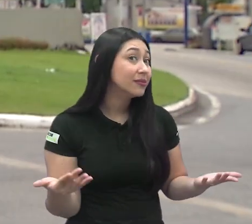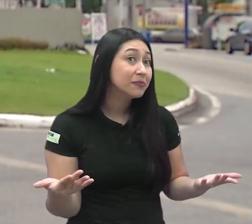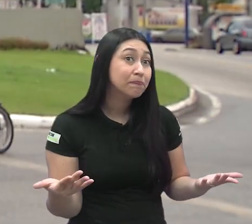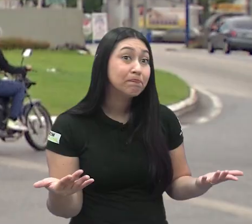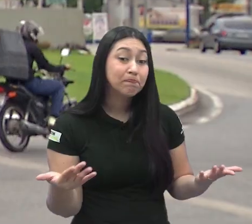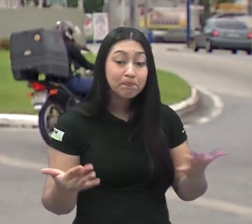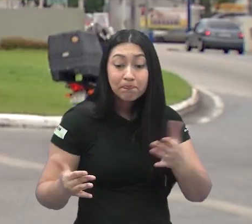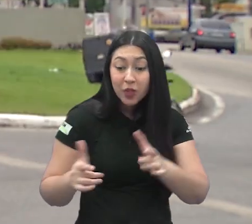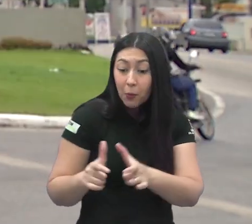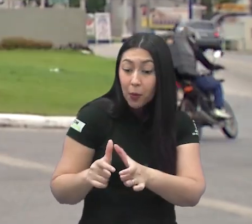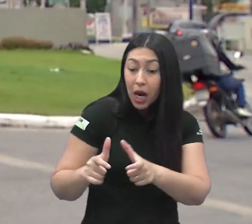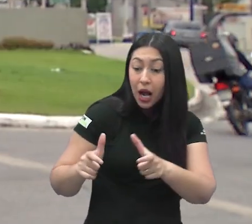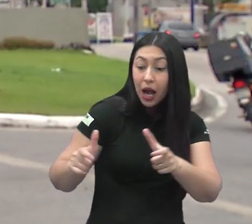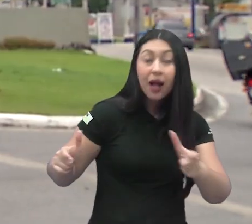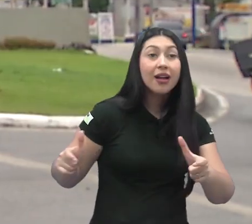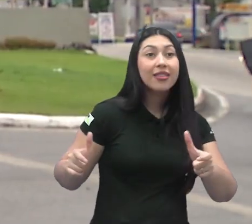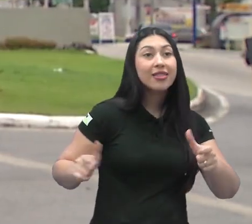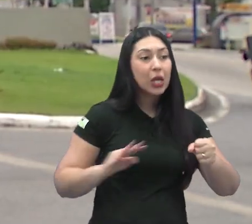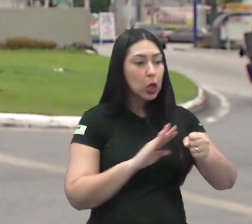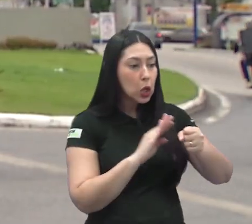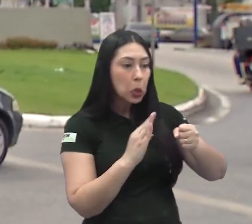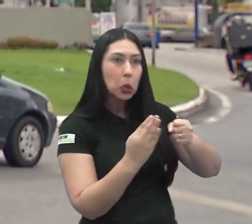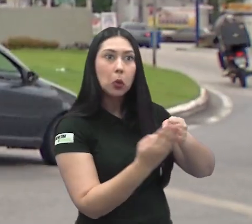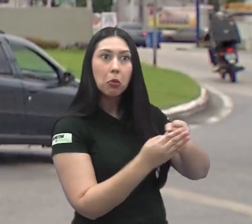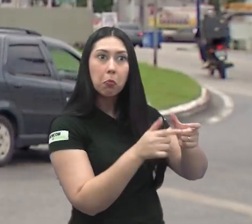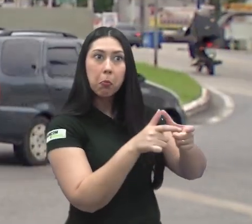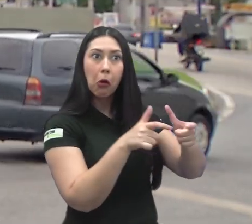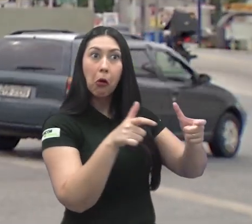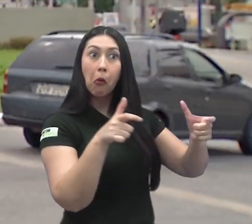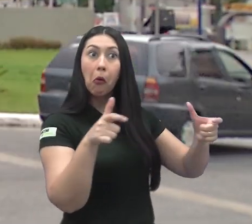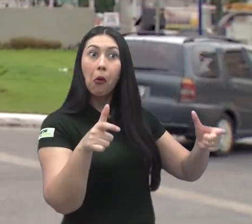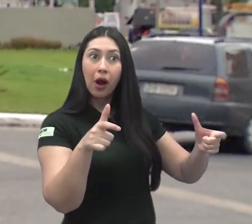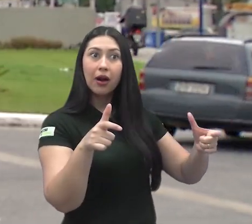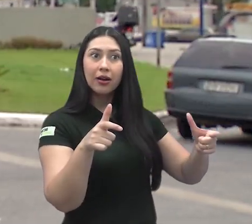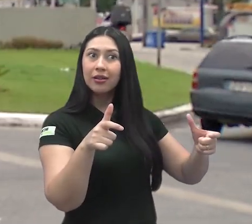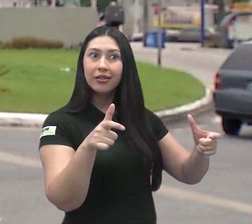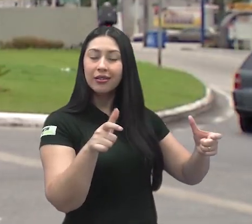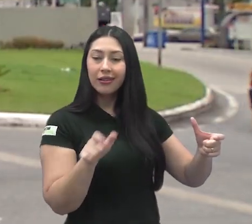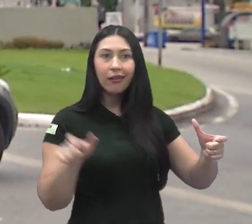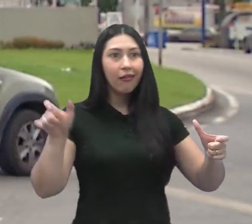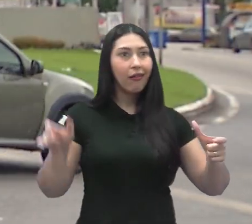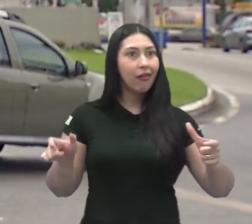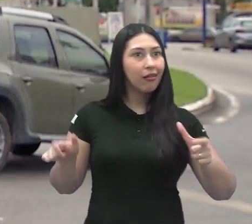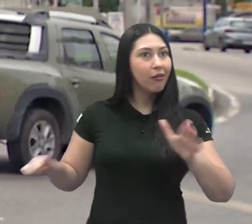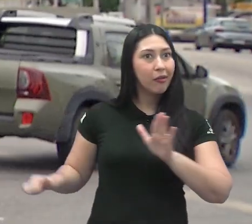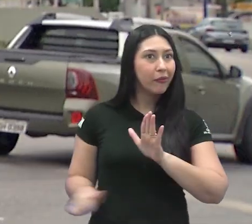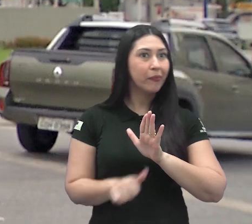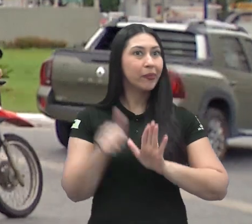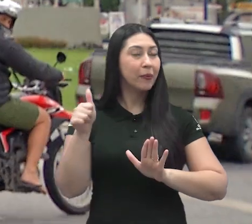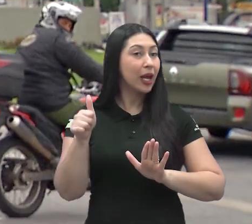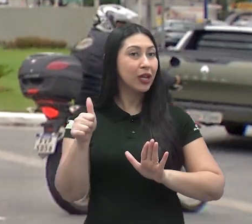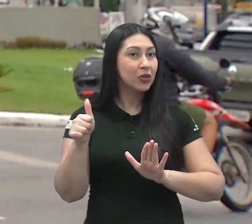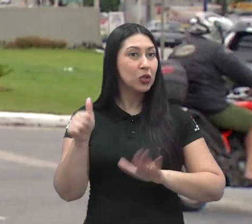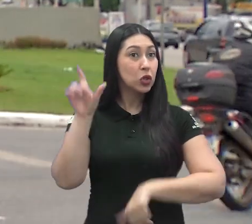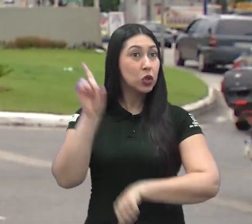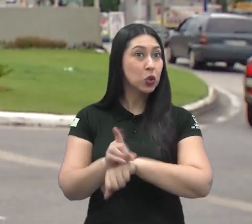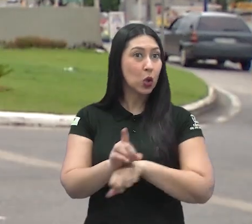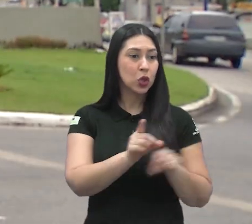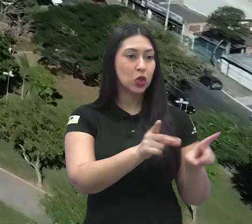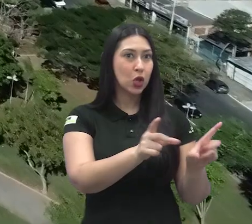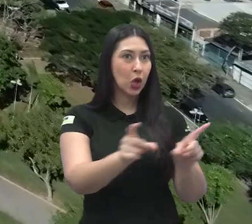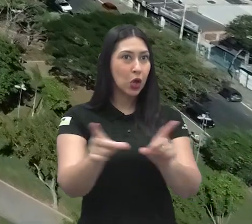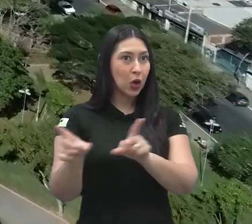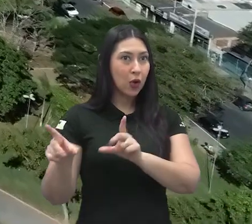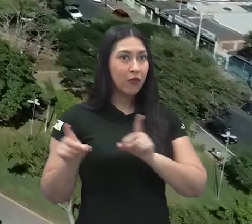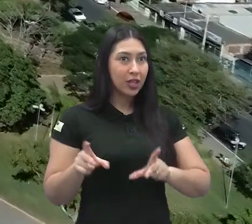ele cresceu e a região cresceu, e ele sendo o primeiro loteador da